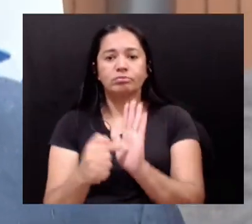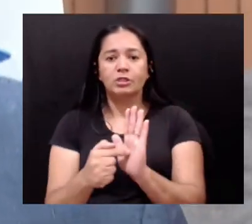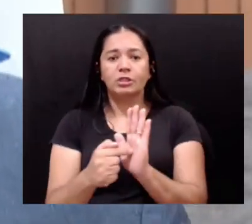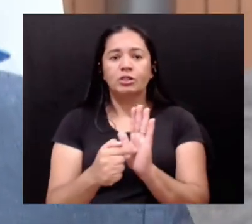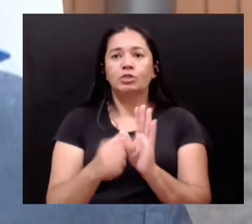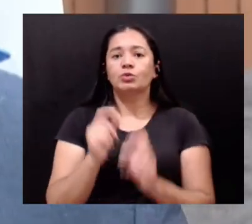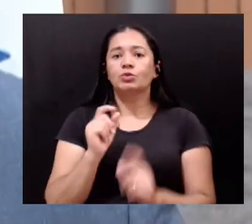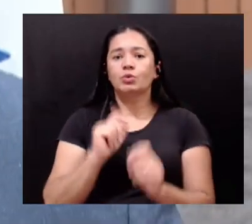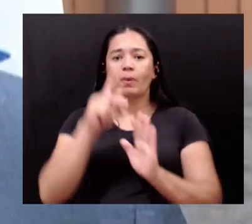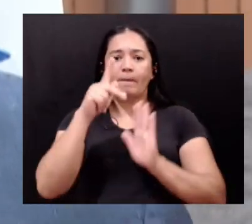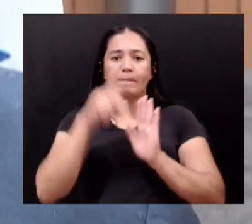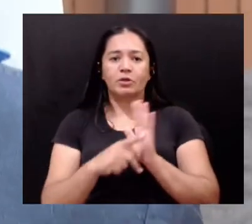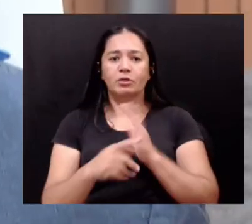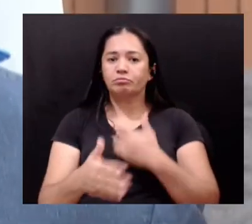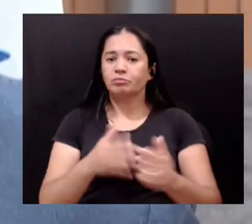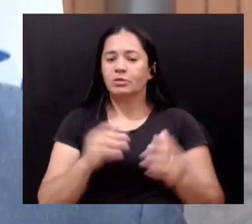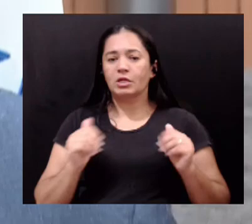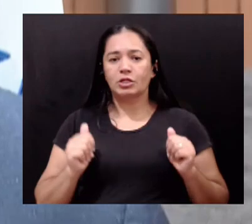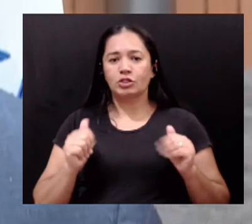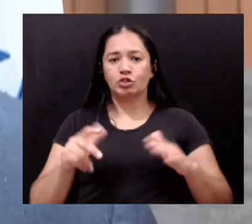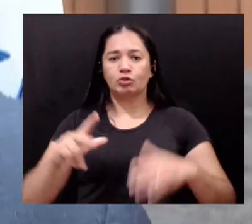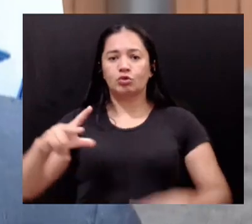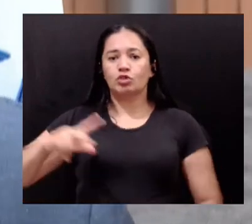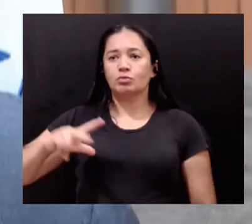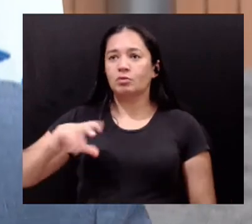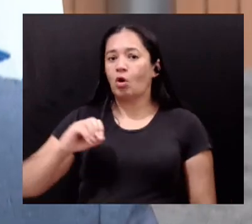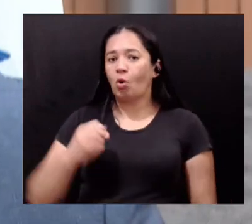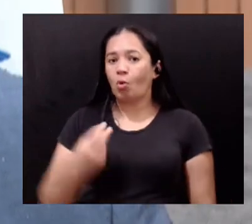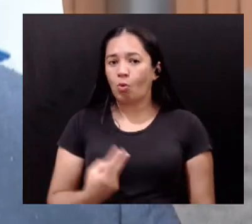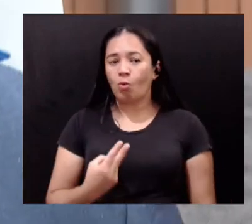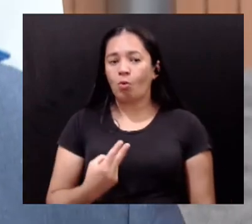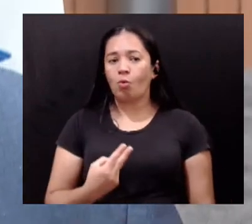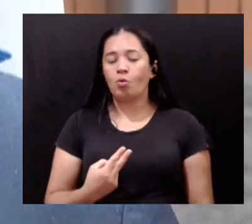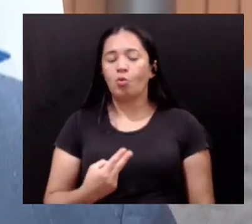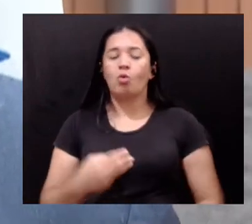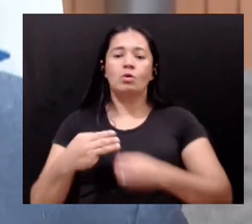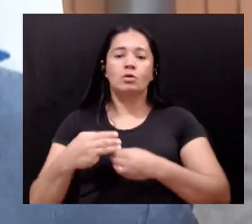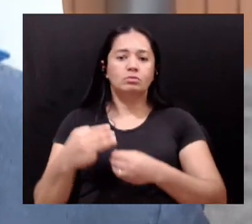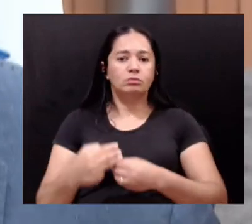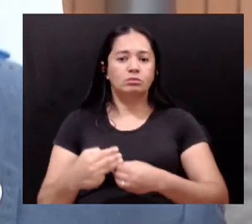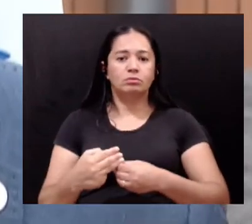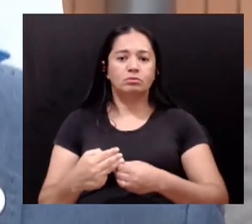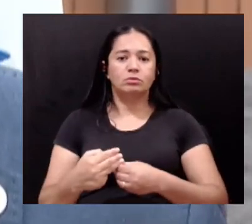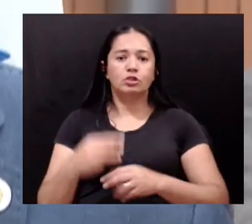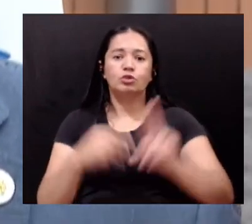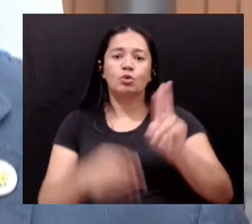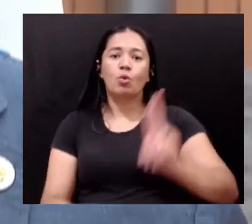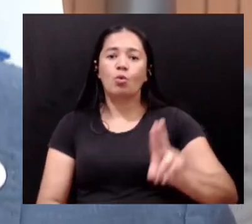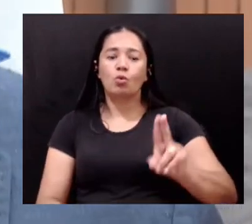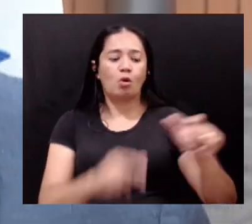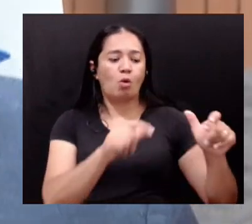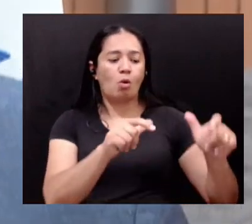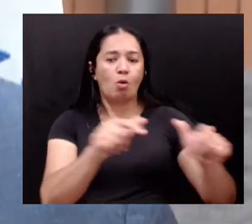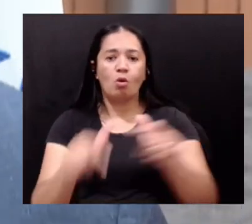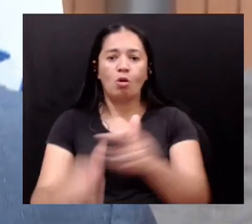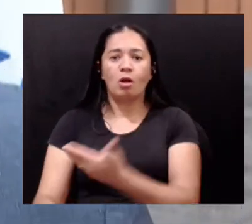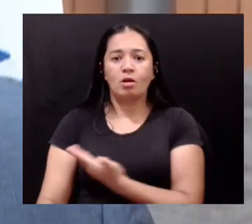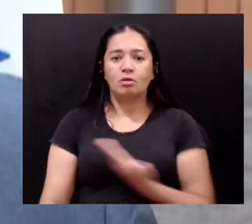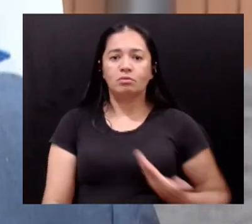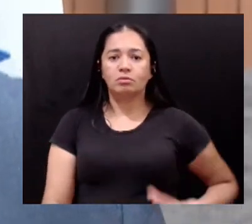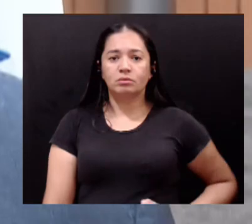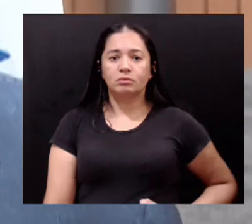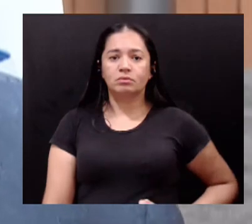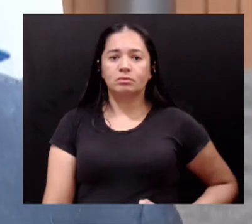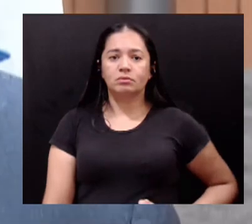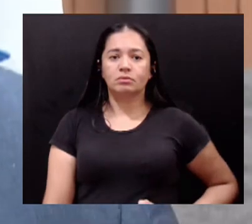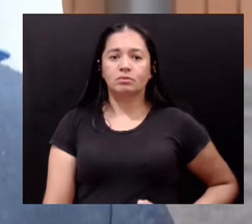pela iniciativa privada, até mesmo pelo próprio município, de utilização dos espaços públicos. São